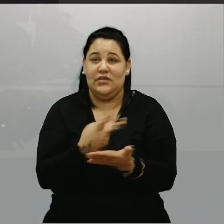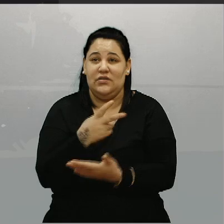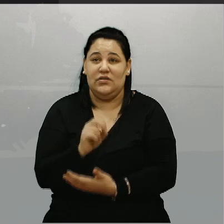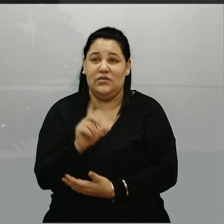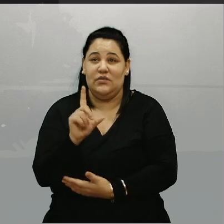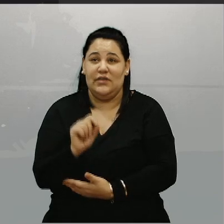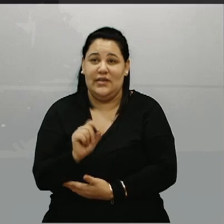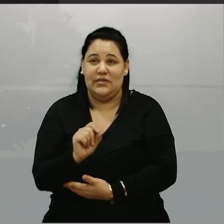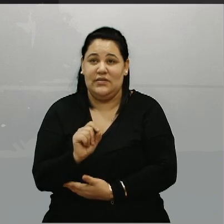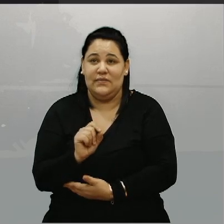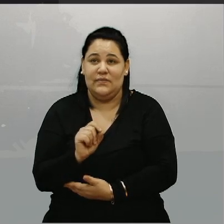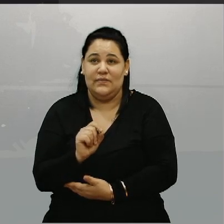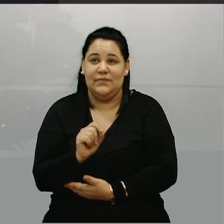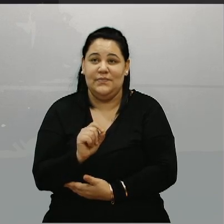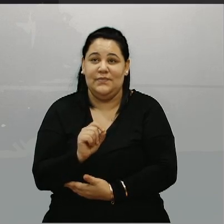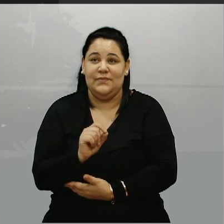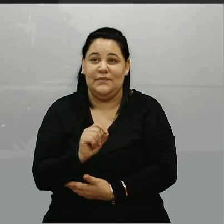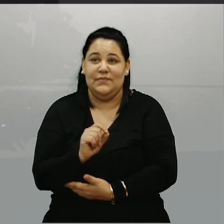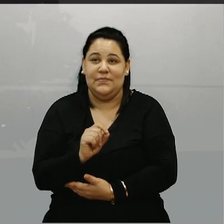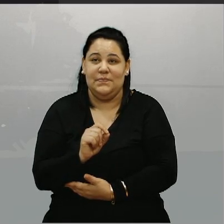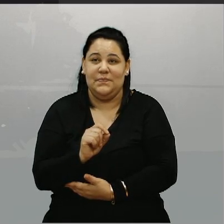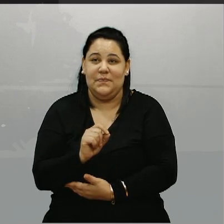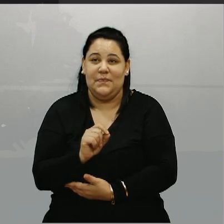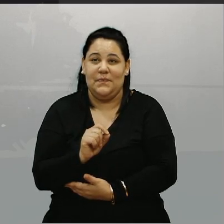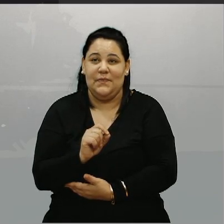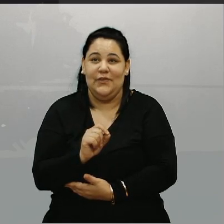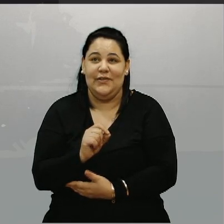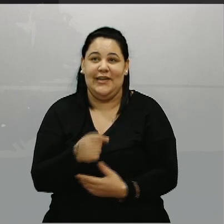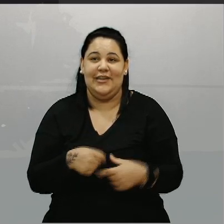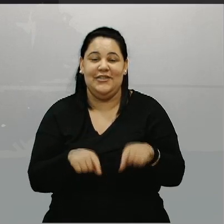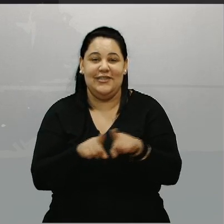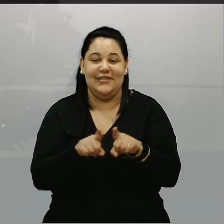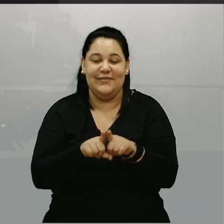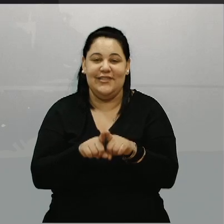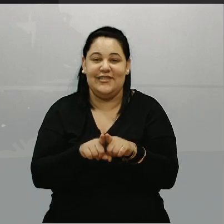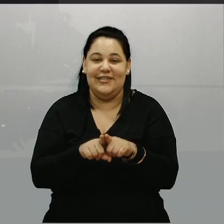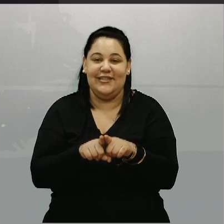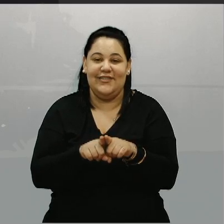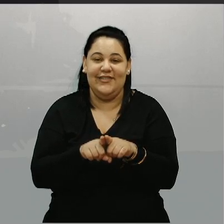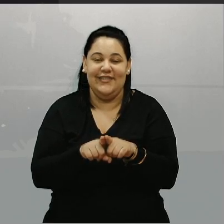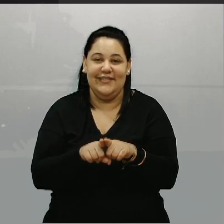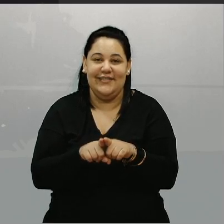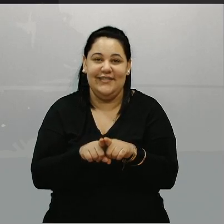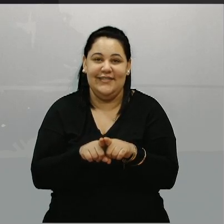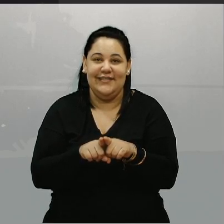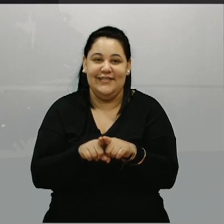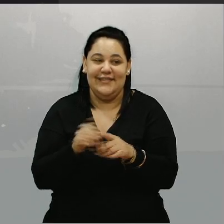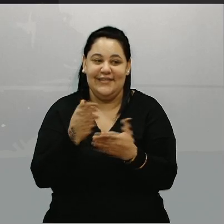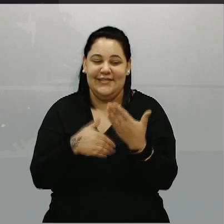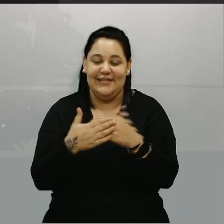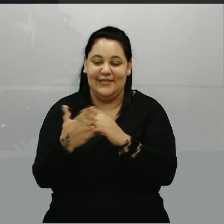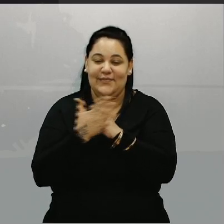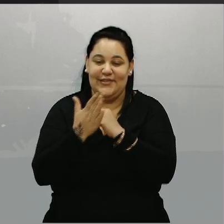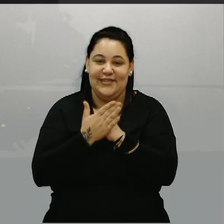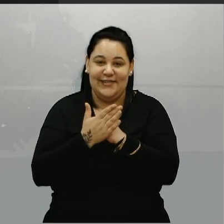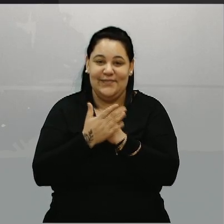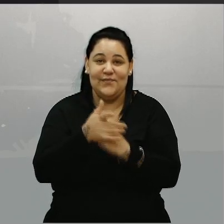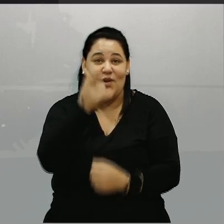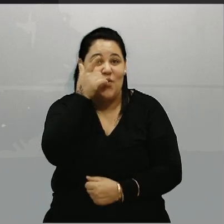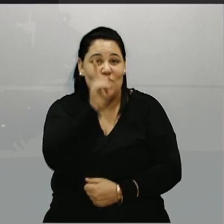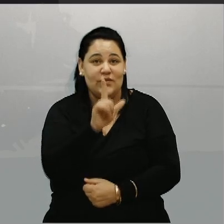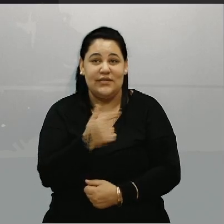que eu quero contemplar nesse momento com todos aqueles que me ajudaram, né? Uma conquista que eu criei